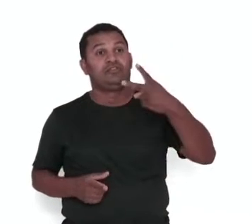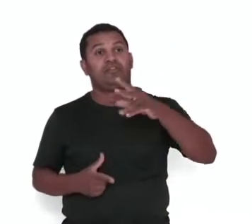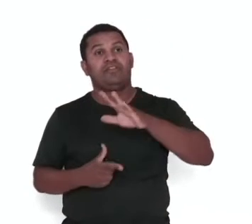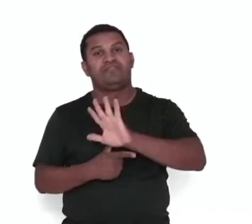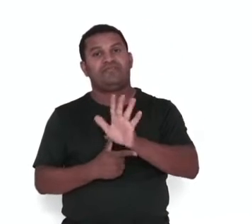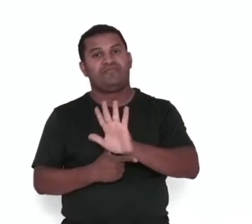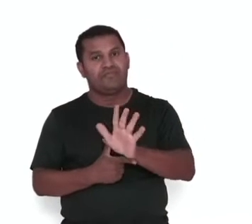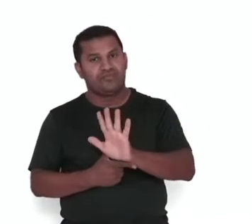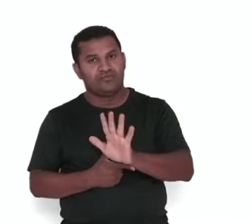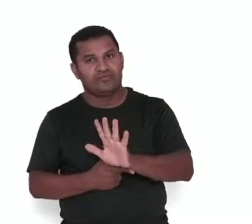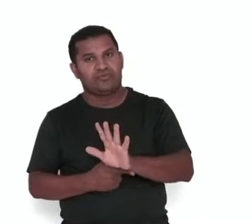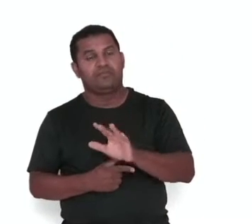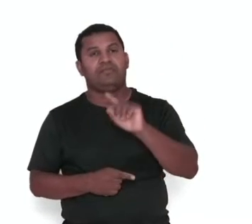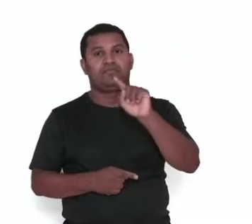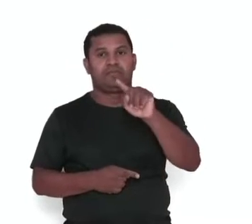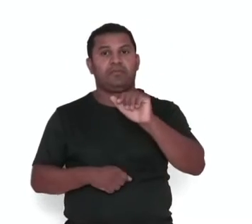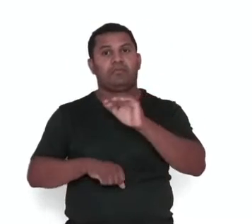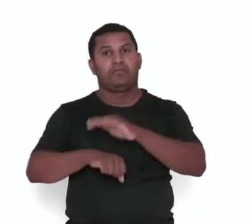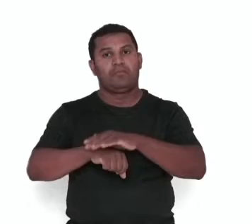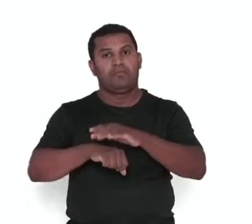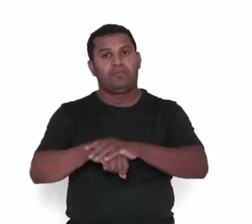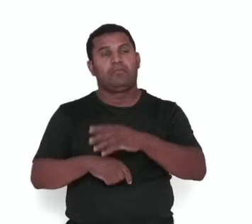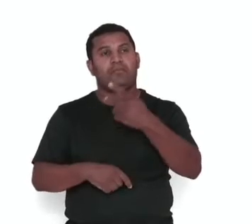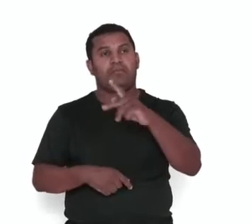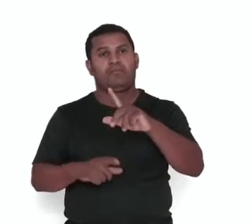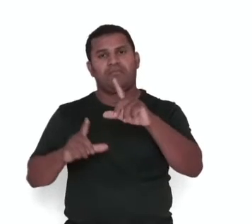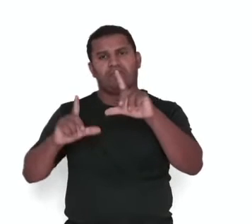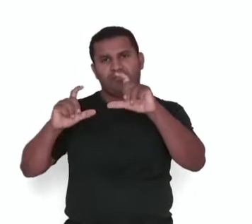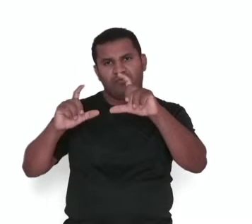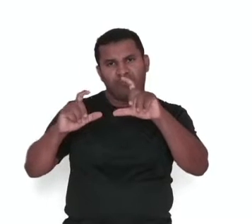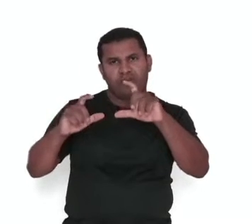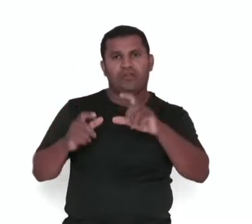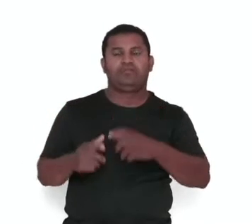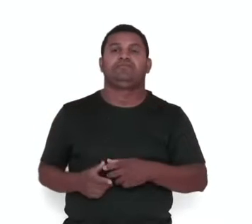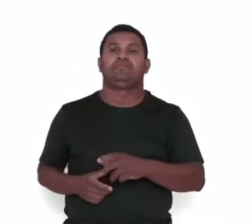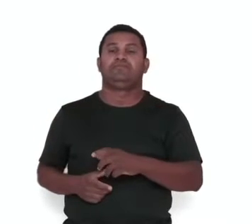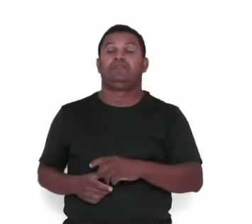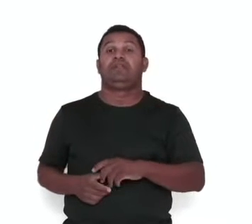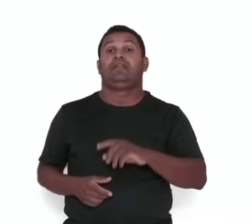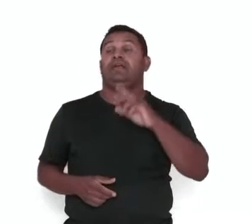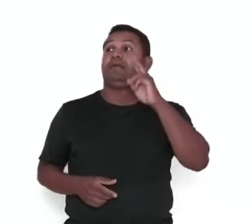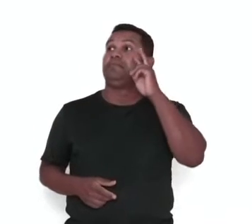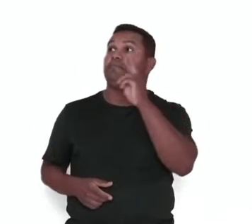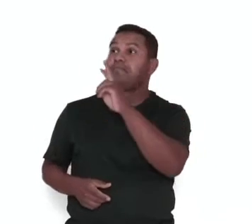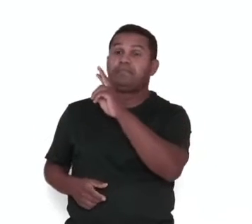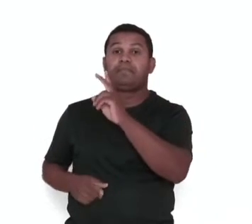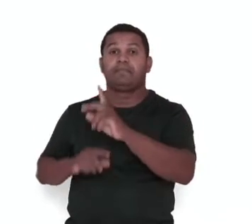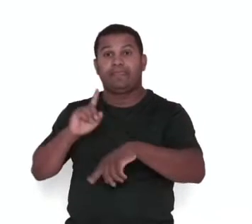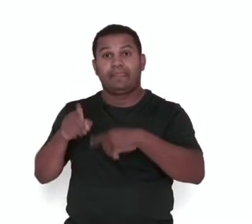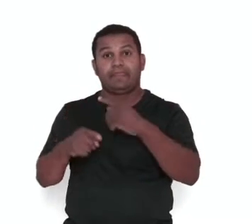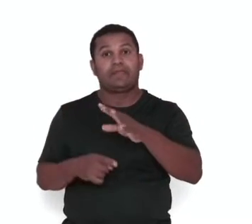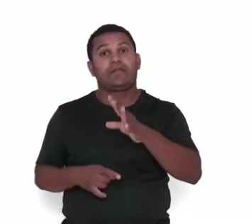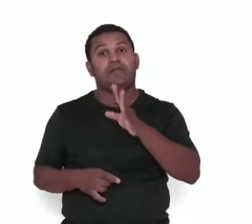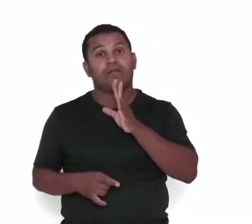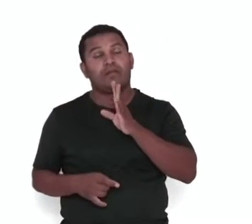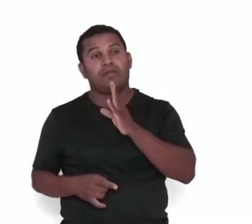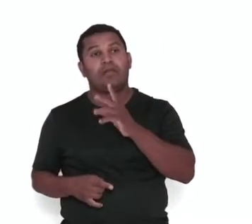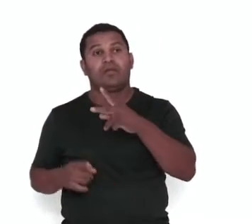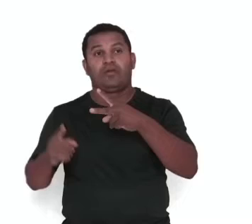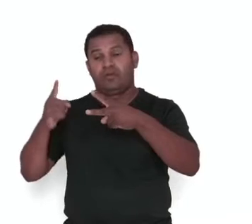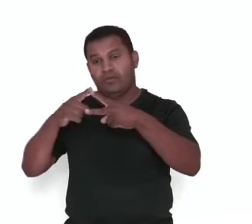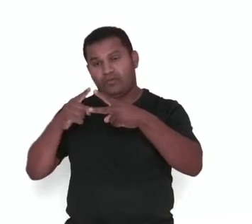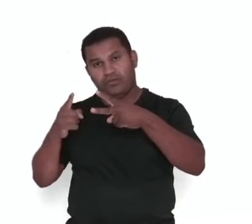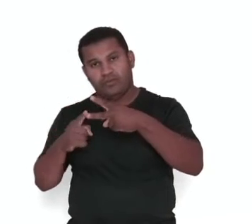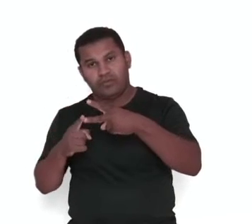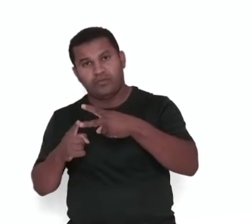dar uma pesquisada, anotem aí, tirem um print para acessar o link. Então assim, dois personagens